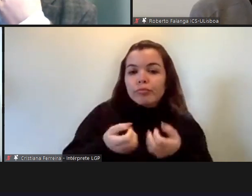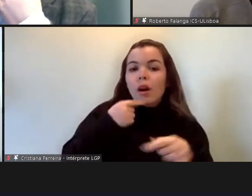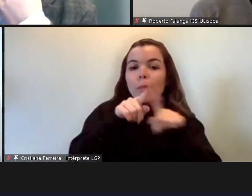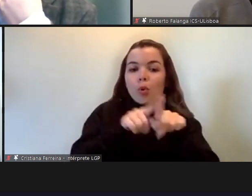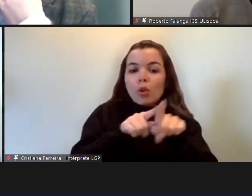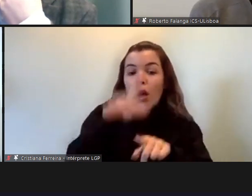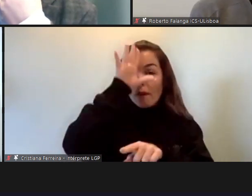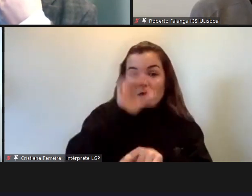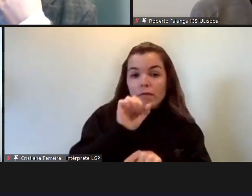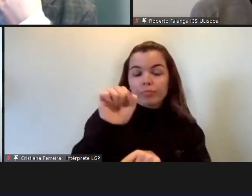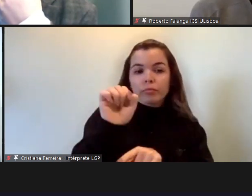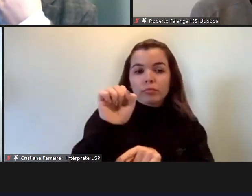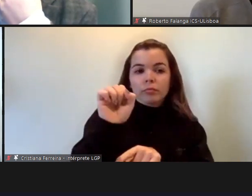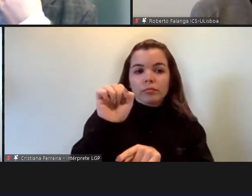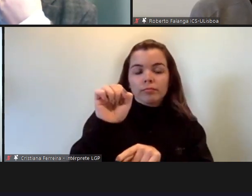governos